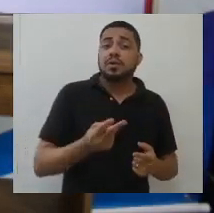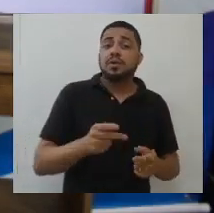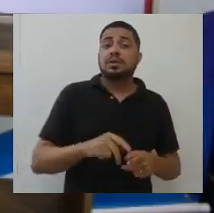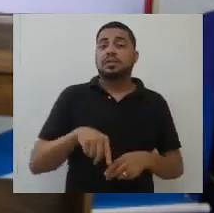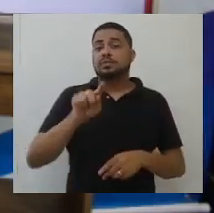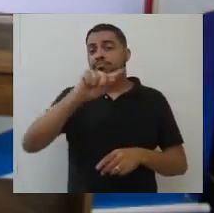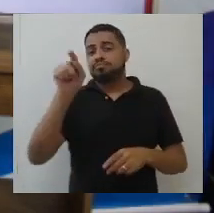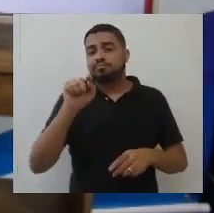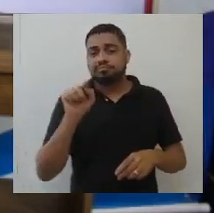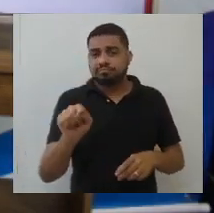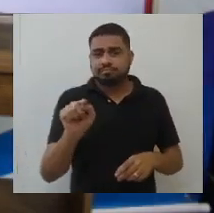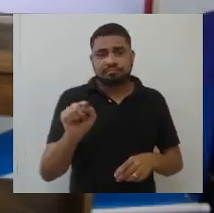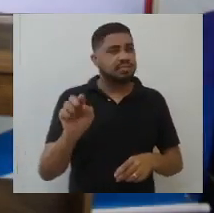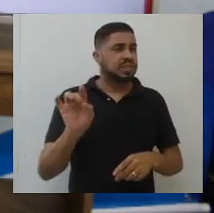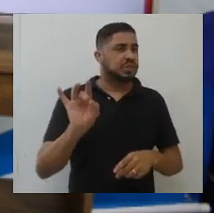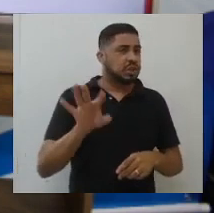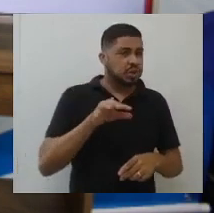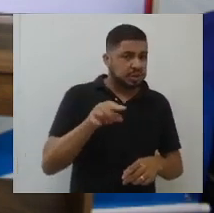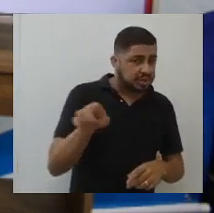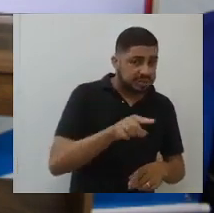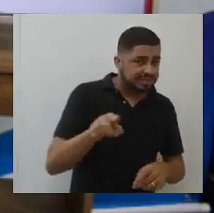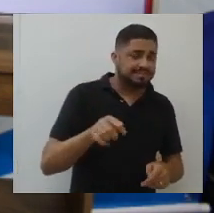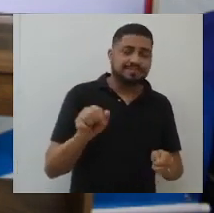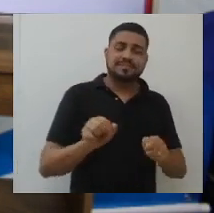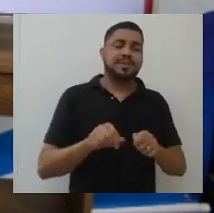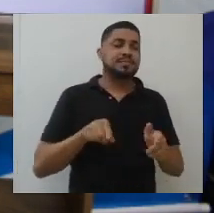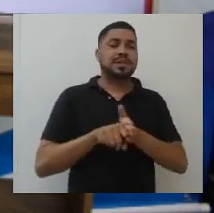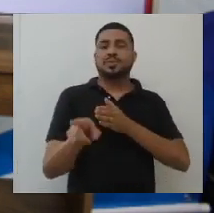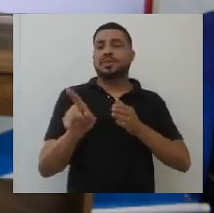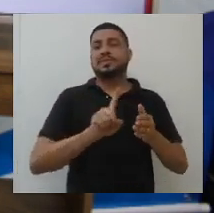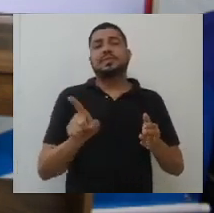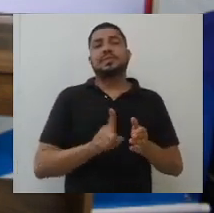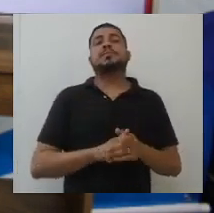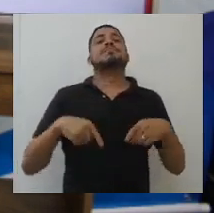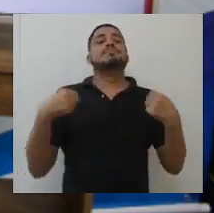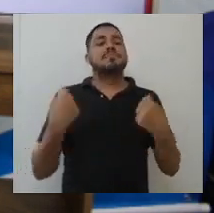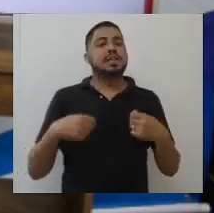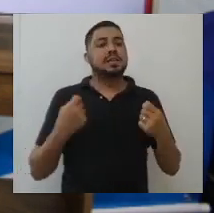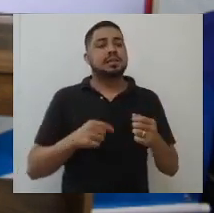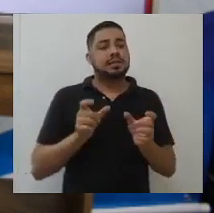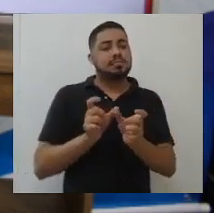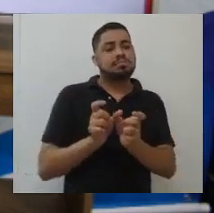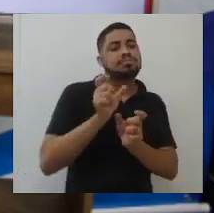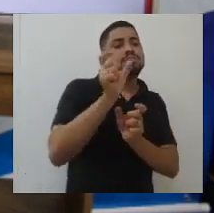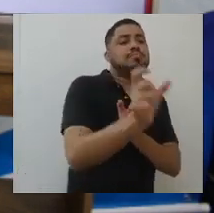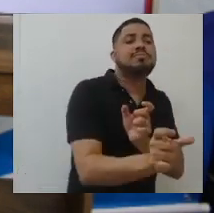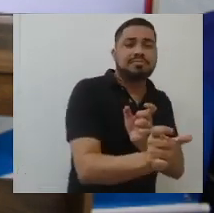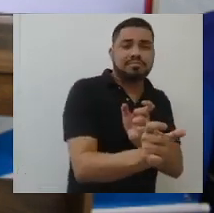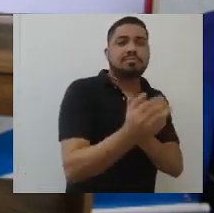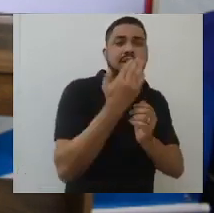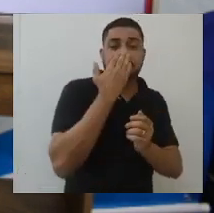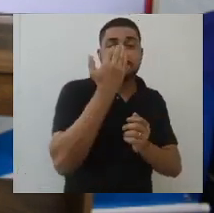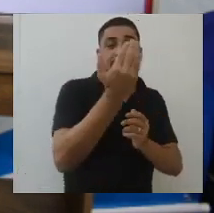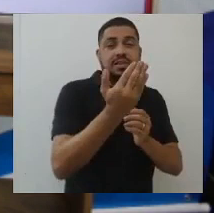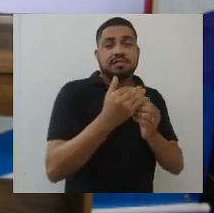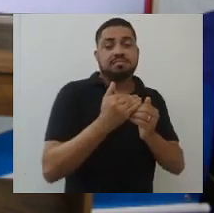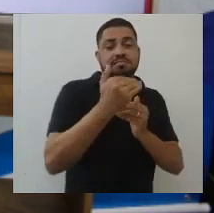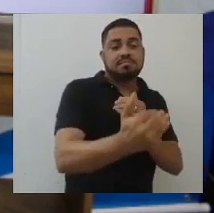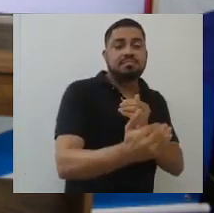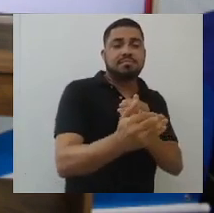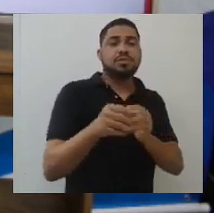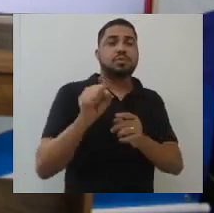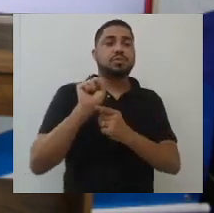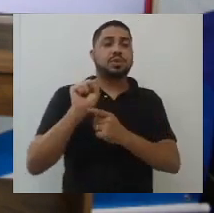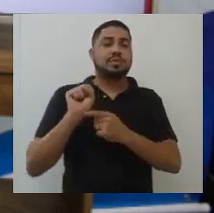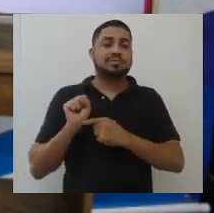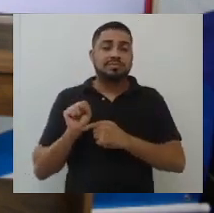de interrogação não são suficientes para formar uma pergunta. Alguma coisa vai ter que ir para frente do sujeito, além da interrogação no final. Tá? E